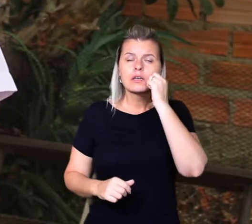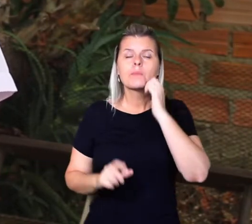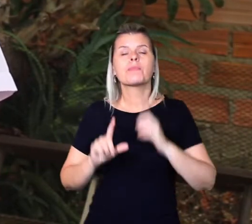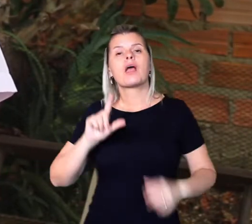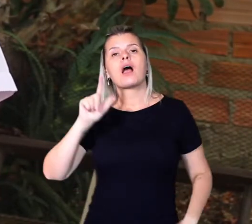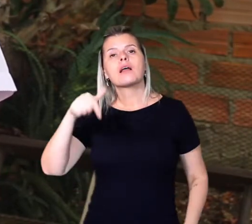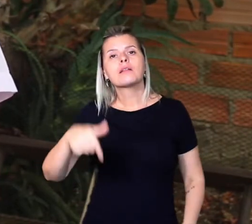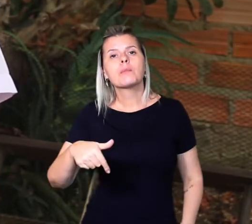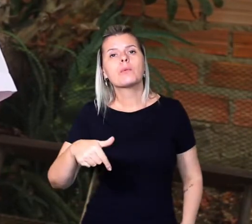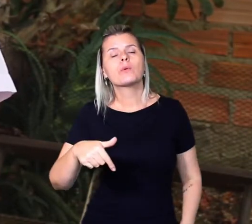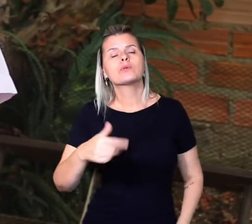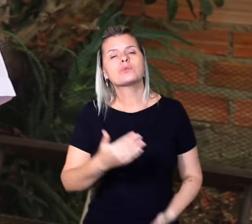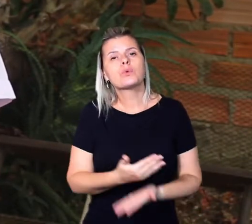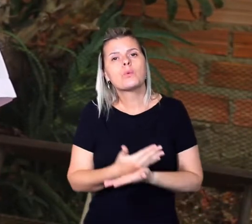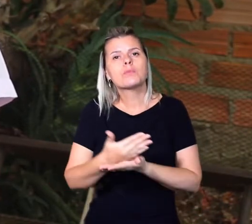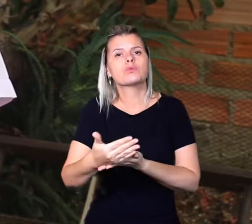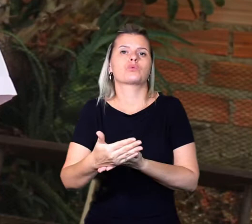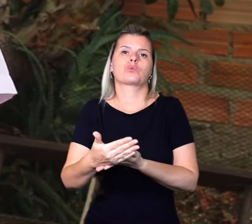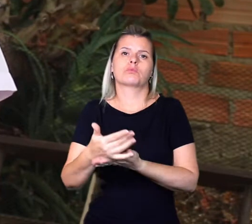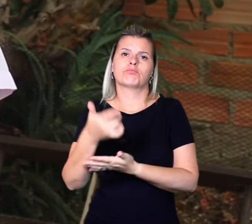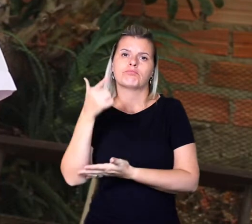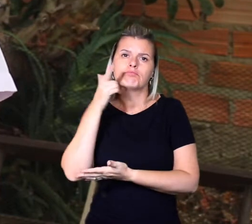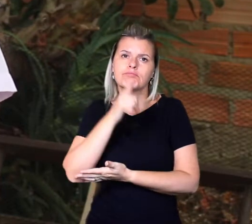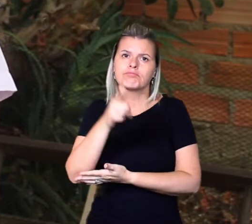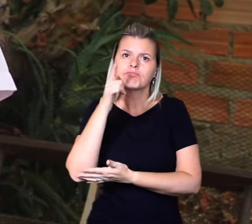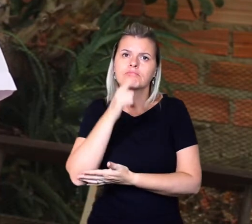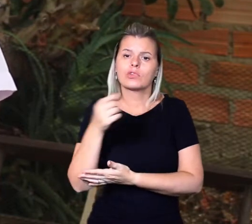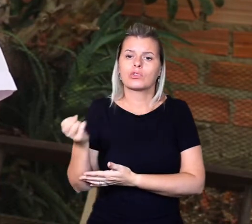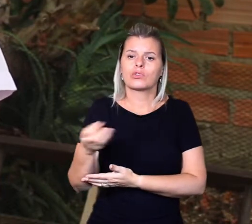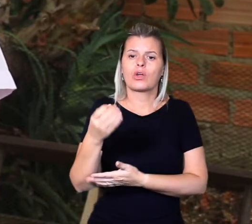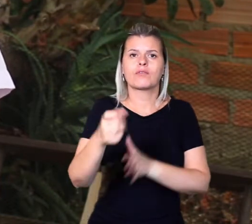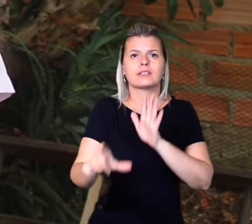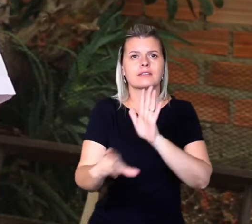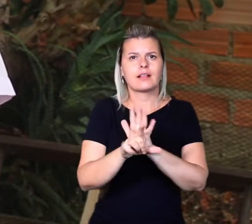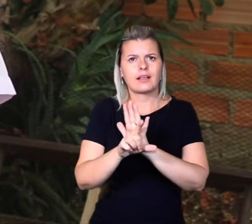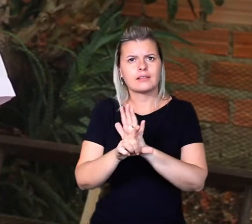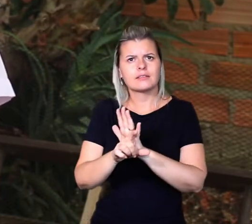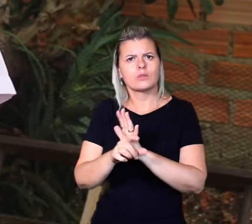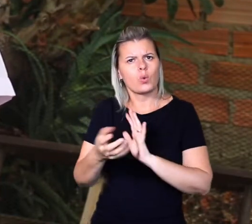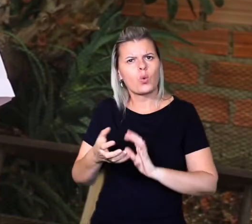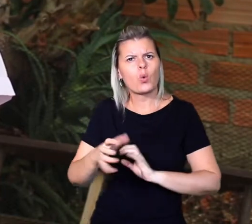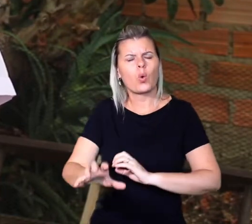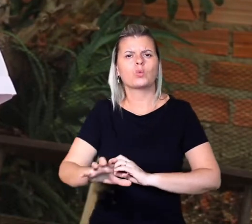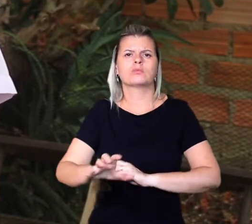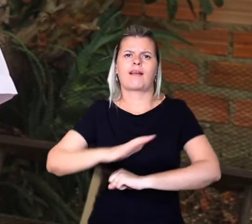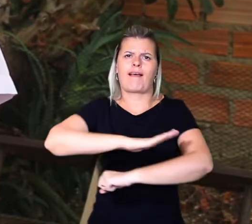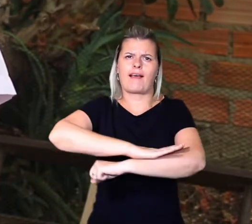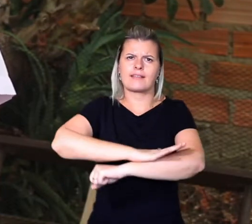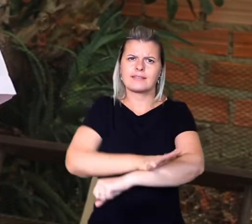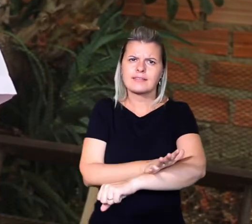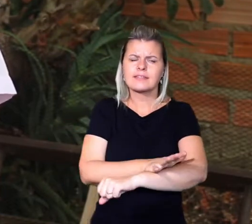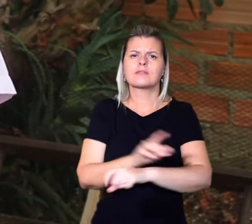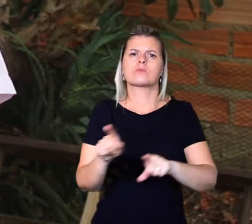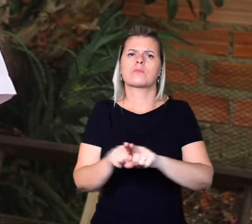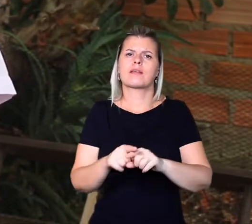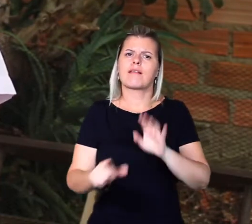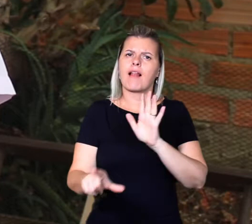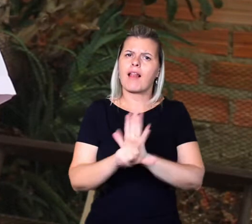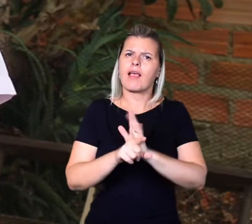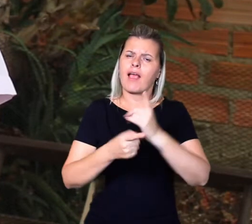chegar a conquistas de novas leis que combatiam o racismo e leis também no sentido afirmativas para